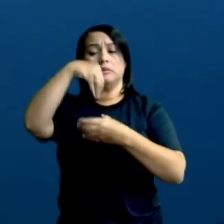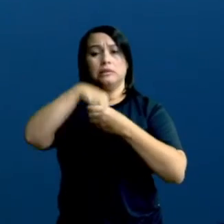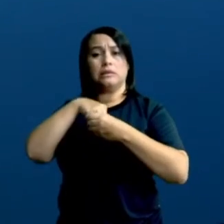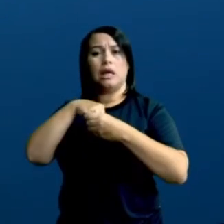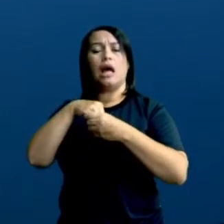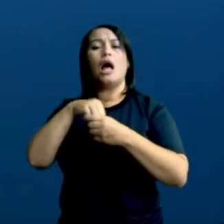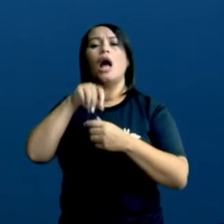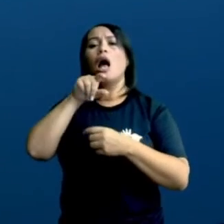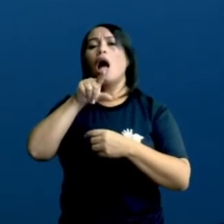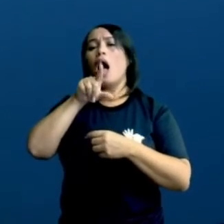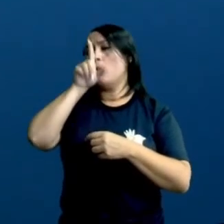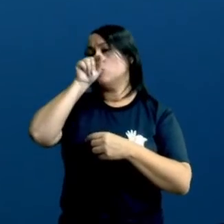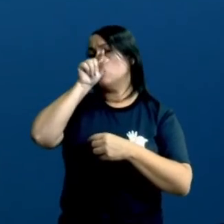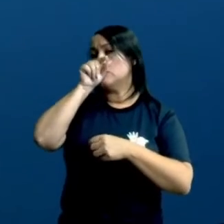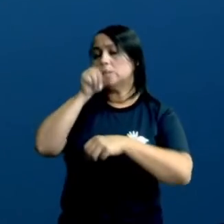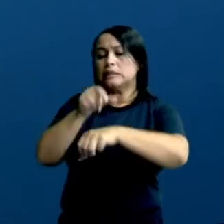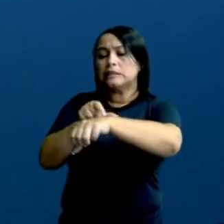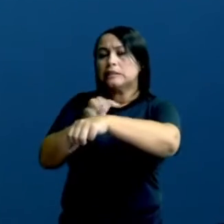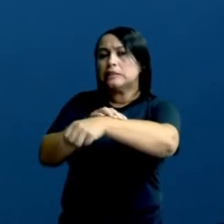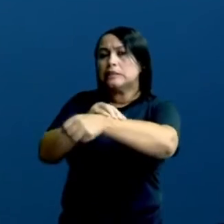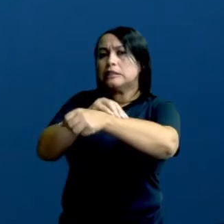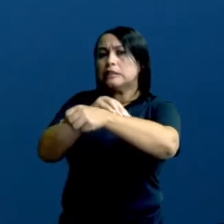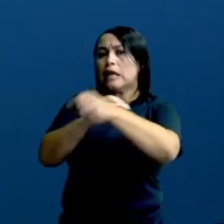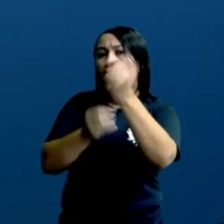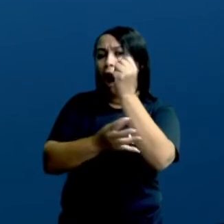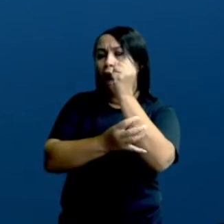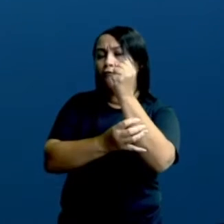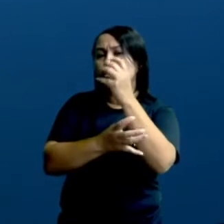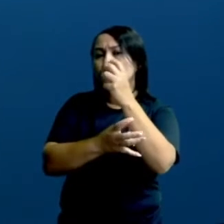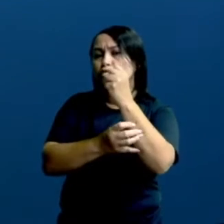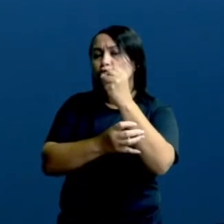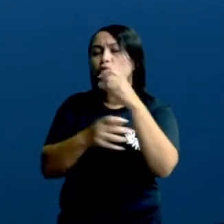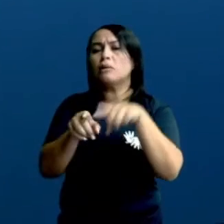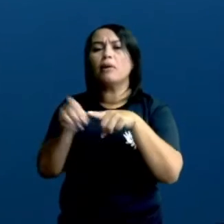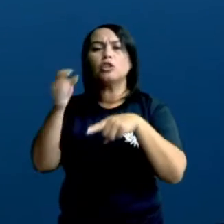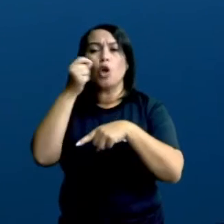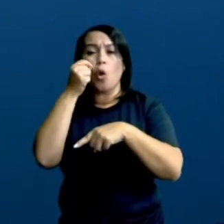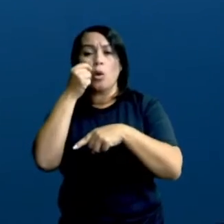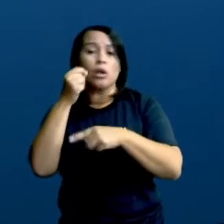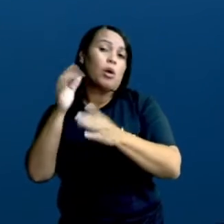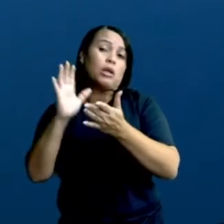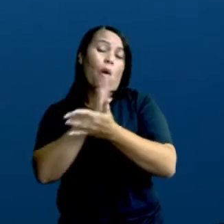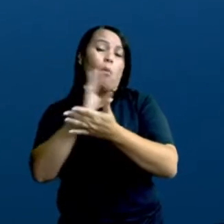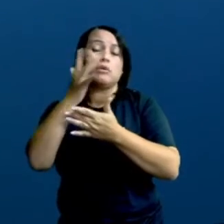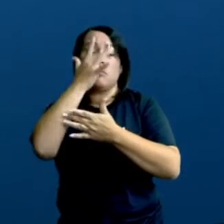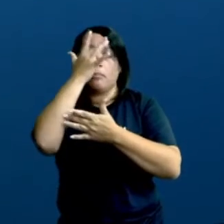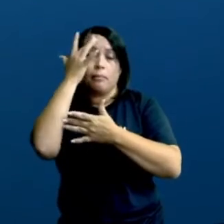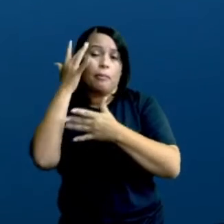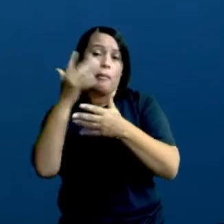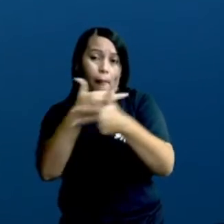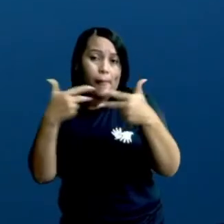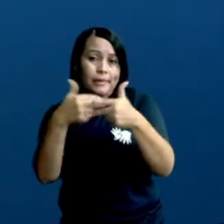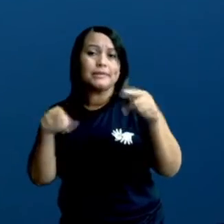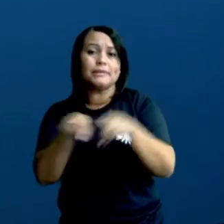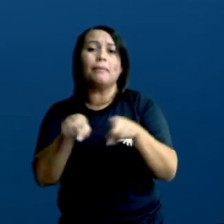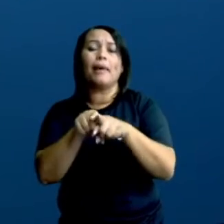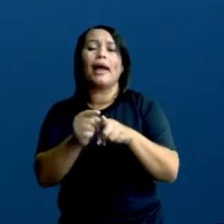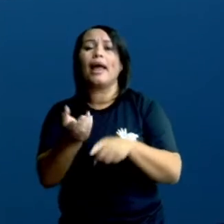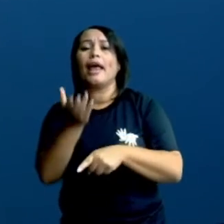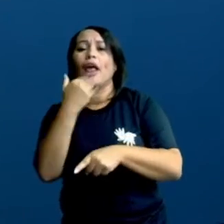de aves, na musculatura de roedores e também quem devora esses roedores